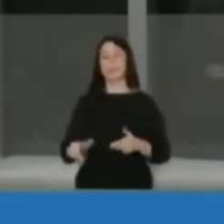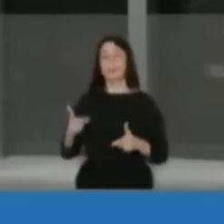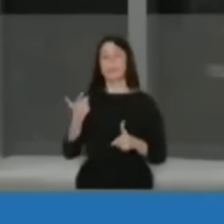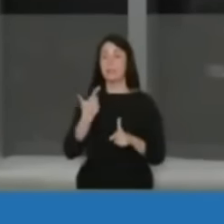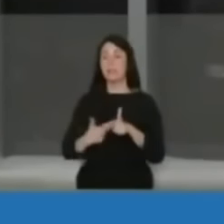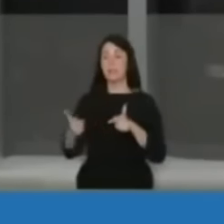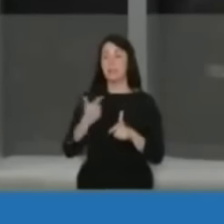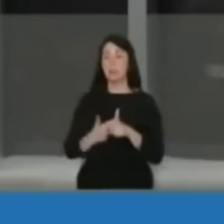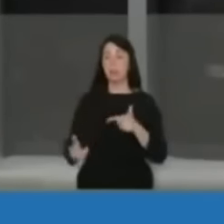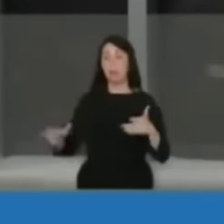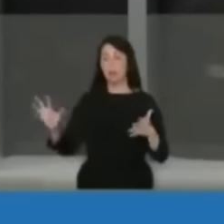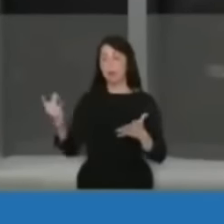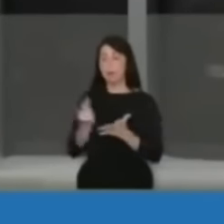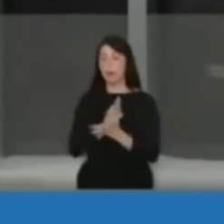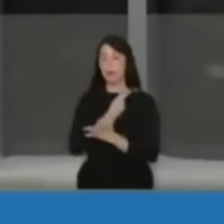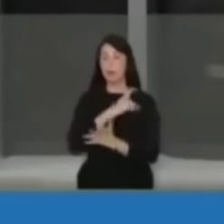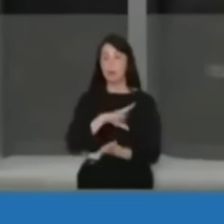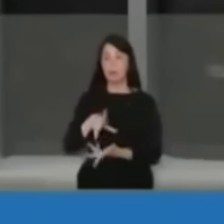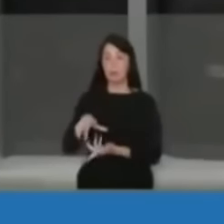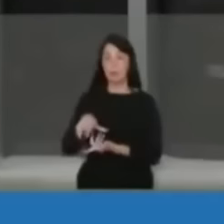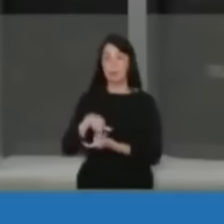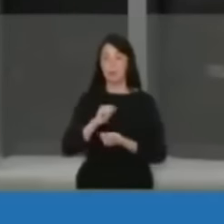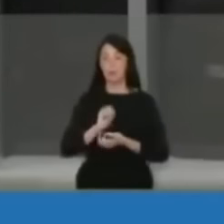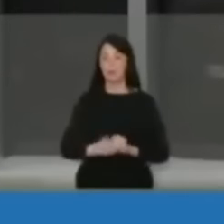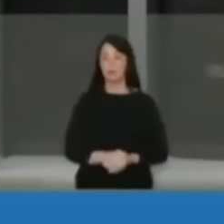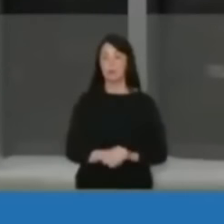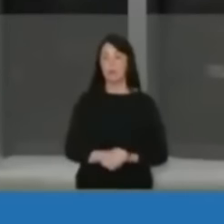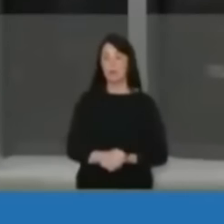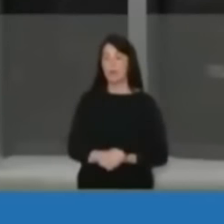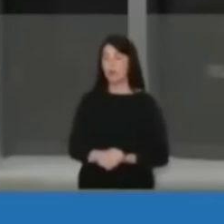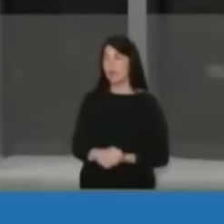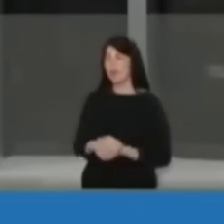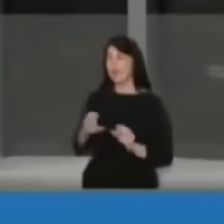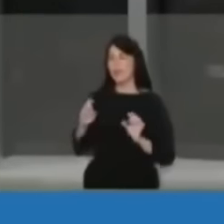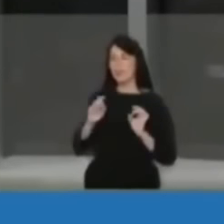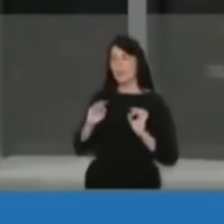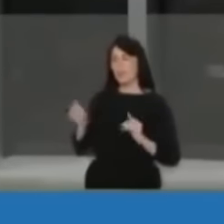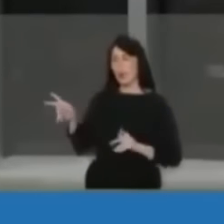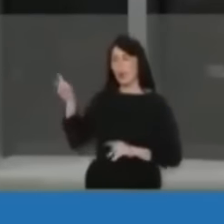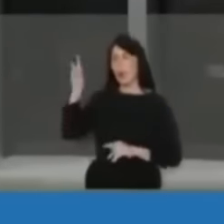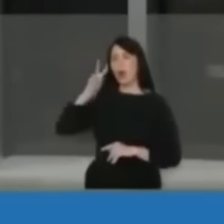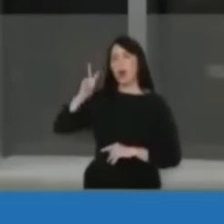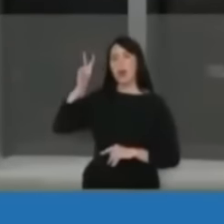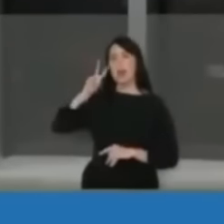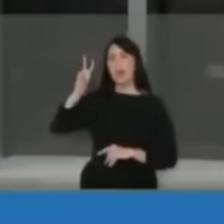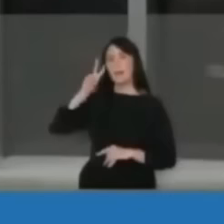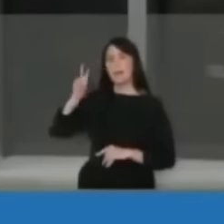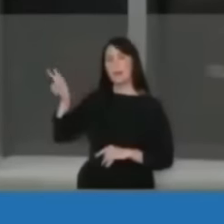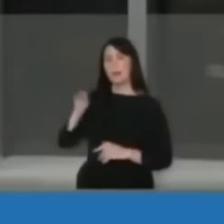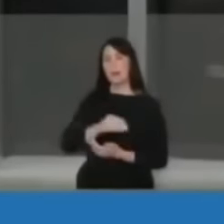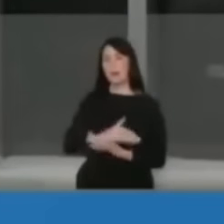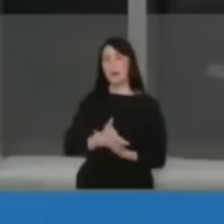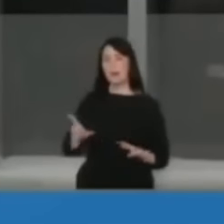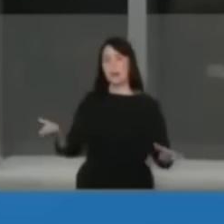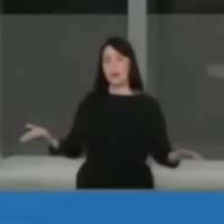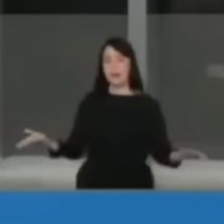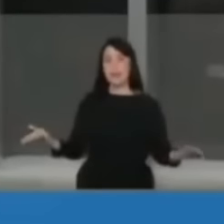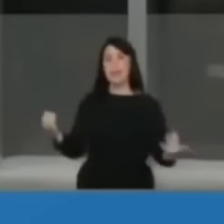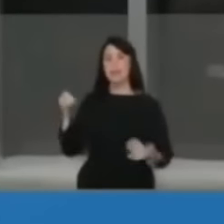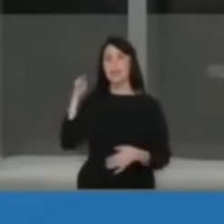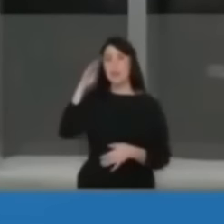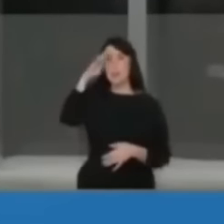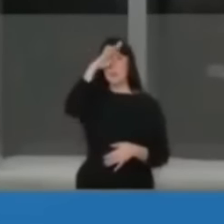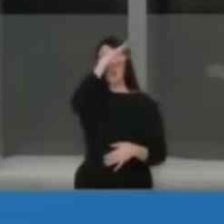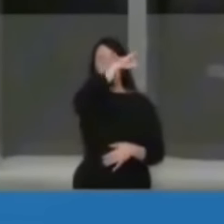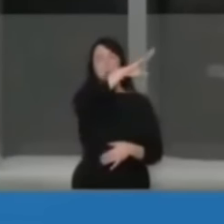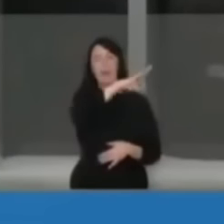na humanidade. Então eu queria, em primeiro lugar, lembrar isso, que foram essas as ações de Jair Bolsonaro durante todas